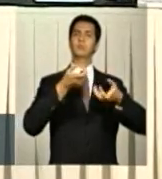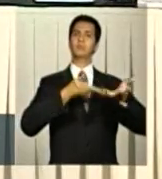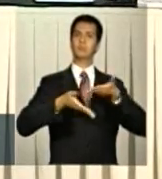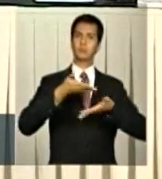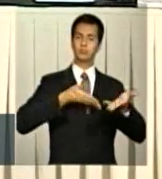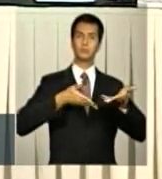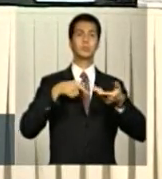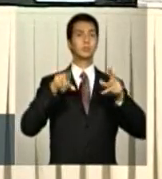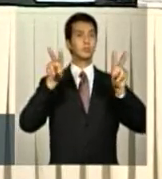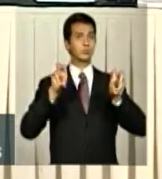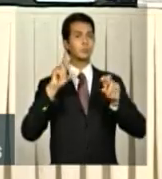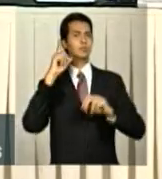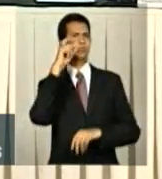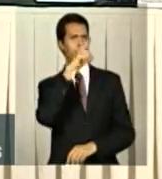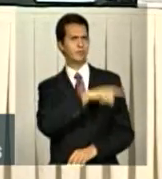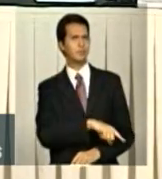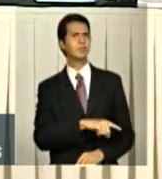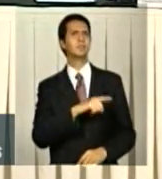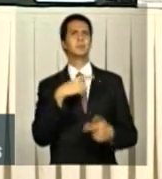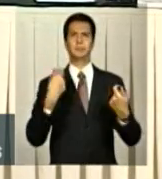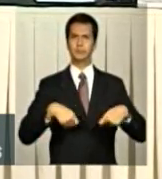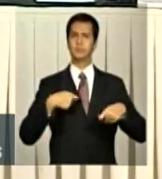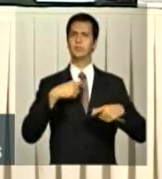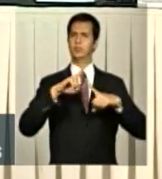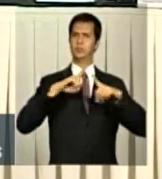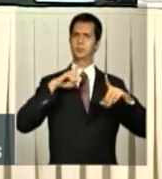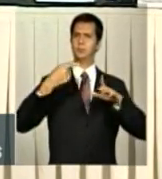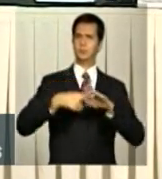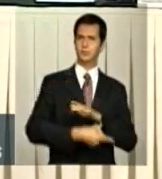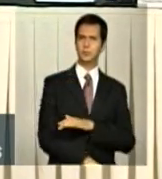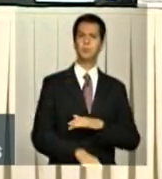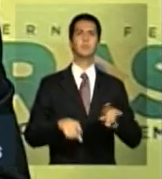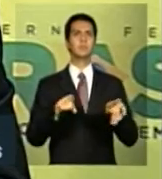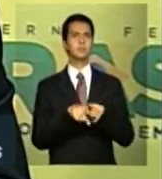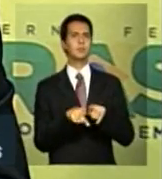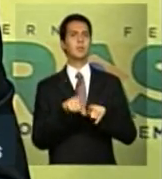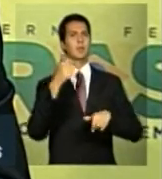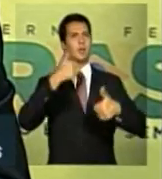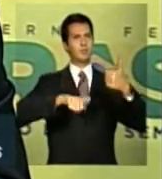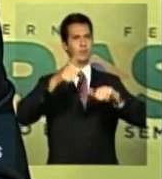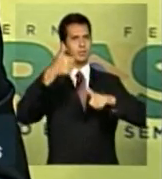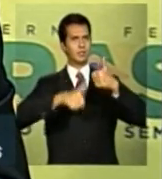matéria complexa, que exige aprofundamento e uma avaliação